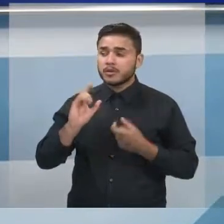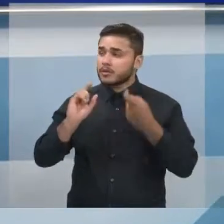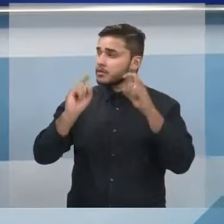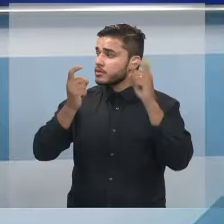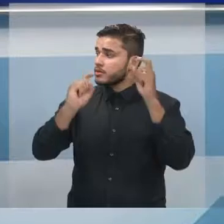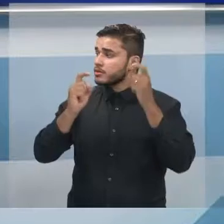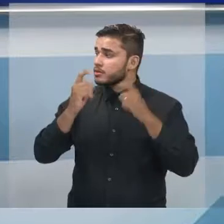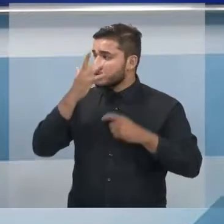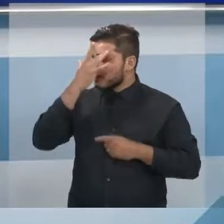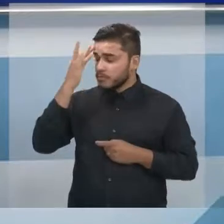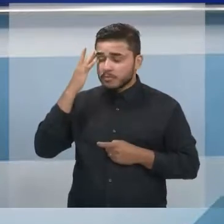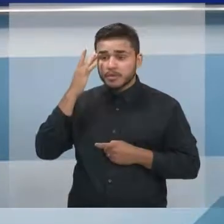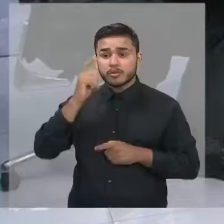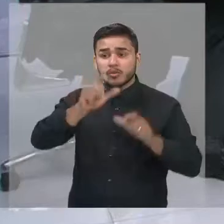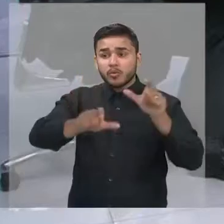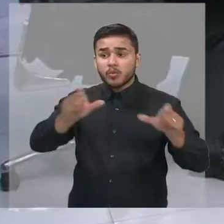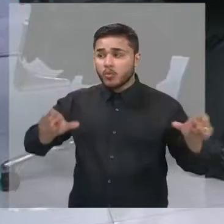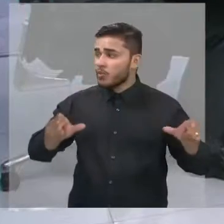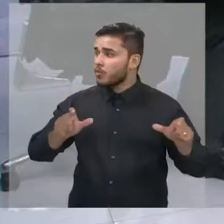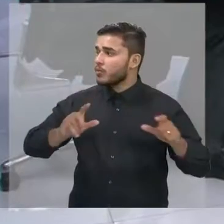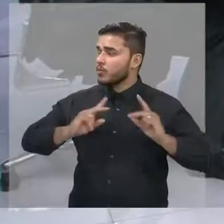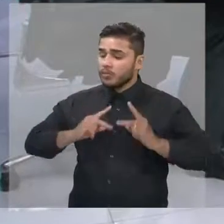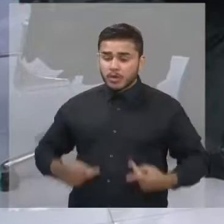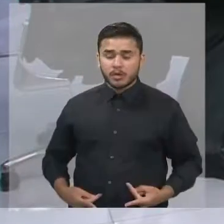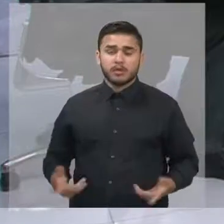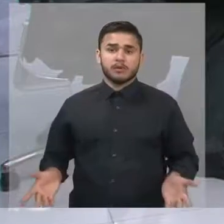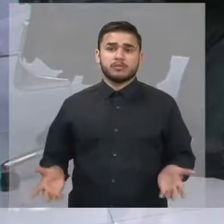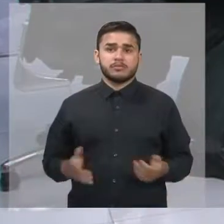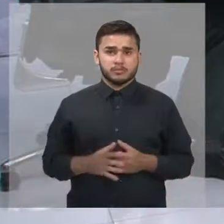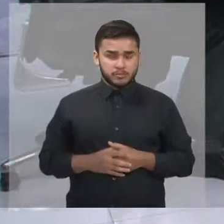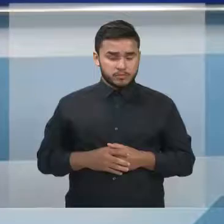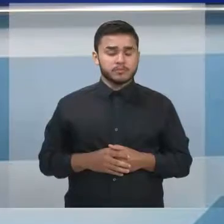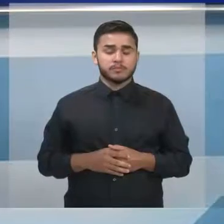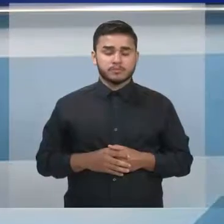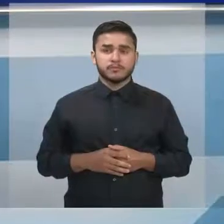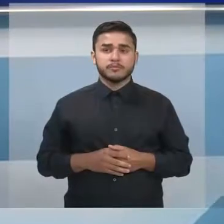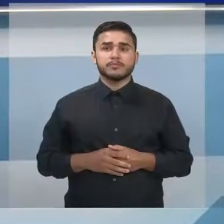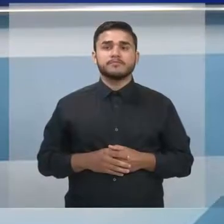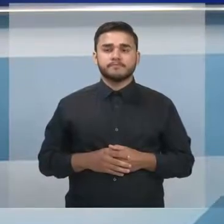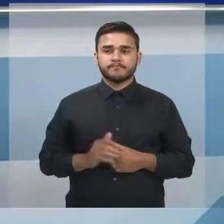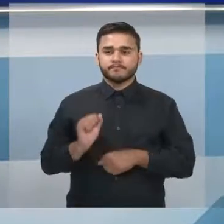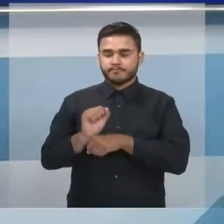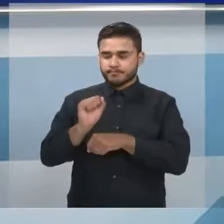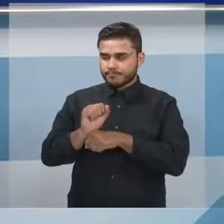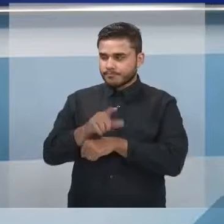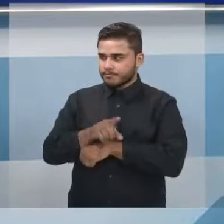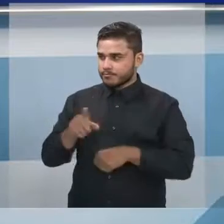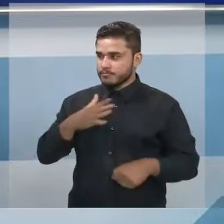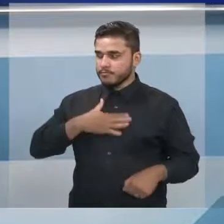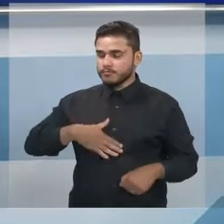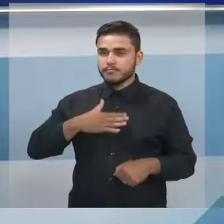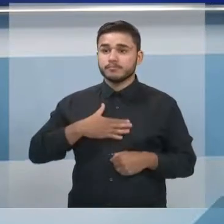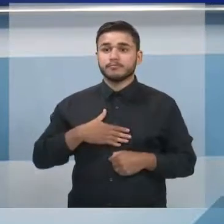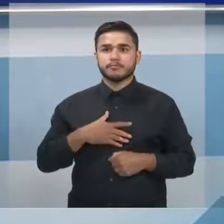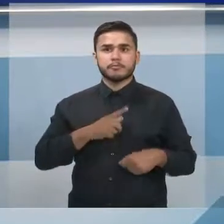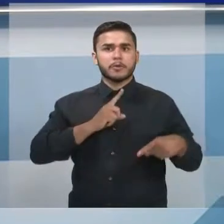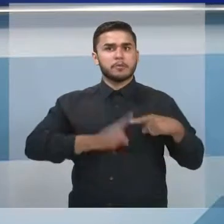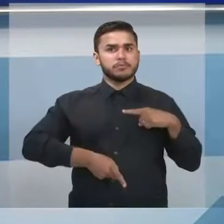das instituições, estamos discutindo se há um avanço da pessoa. Vamos fazer o nosso intervalo e quando voltarmos vamos